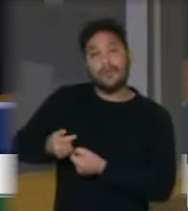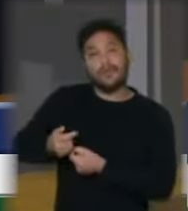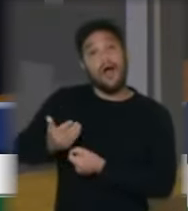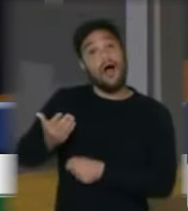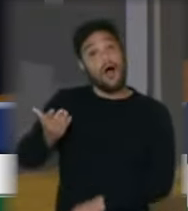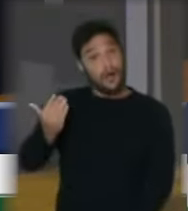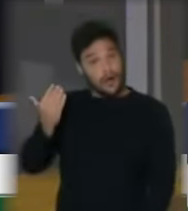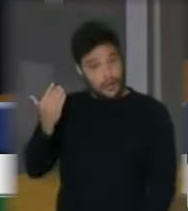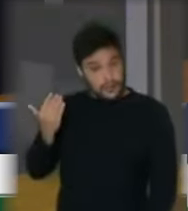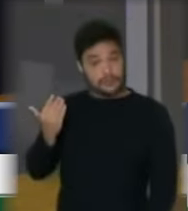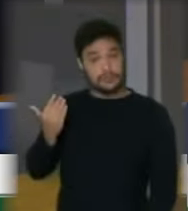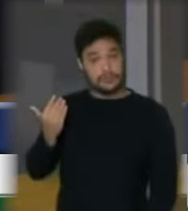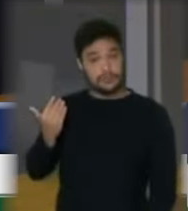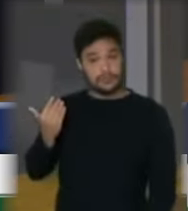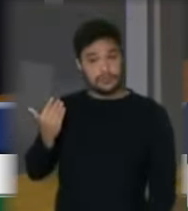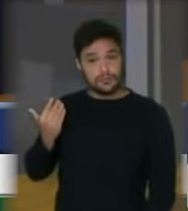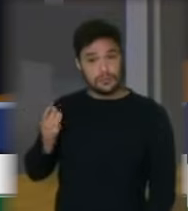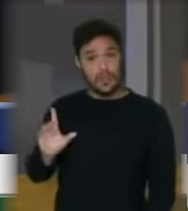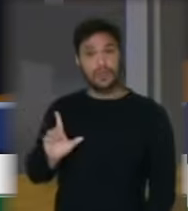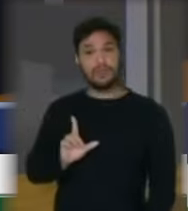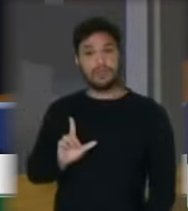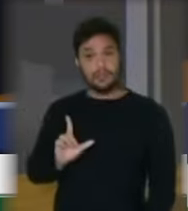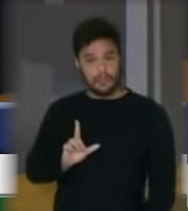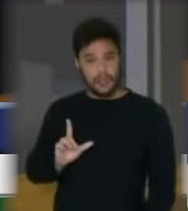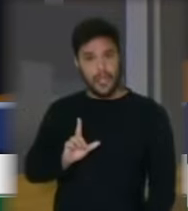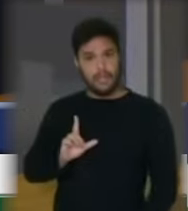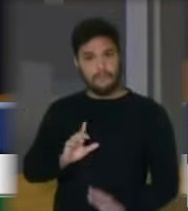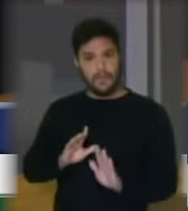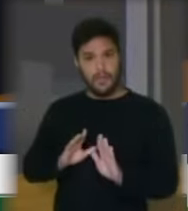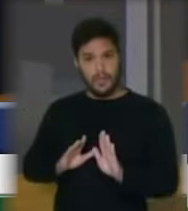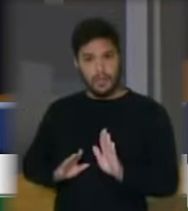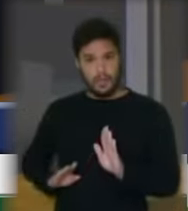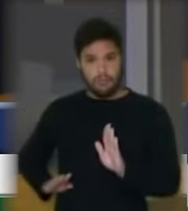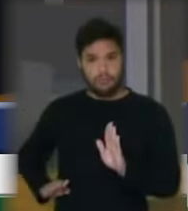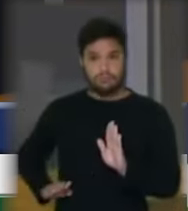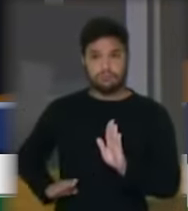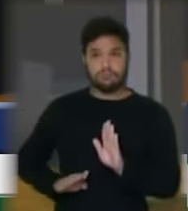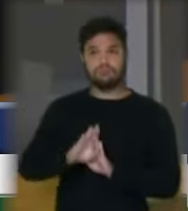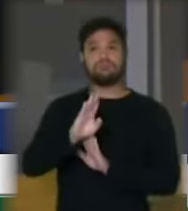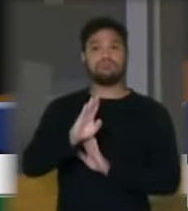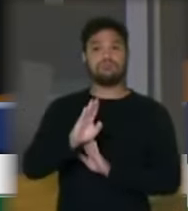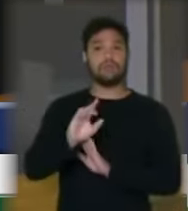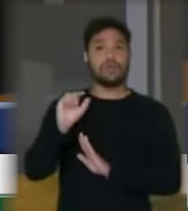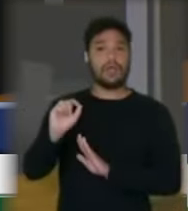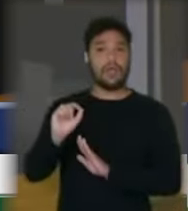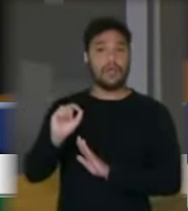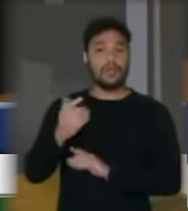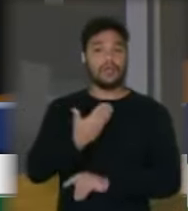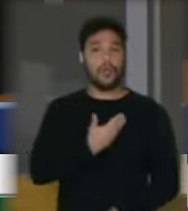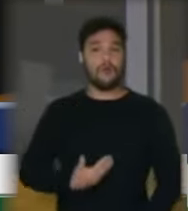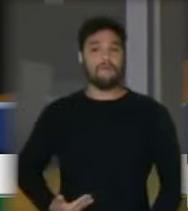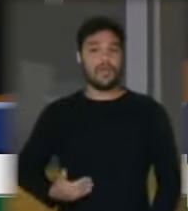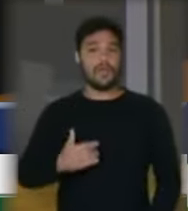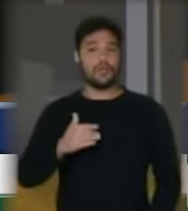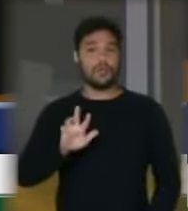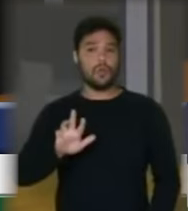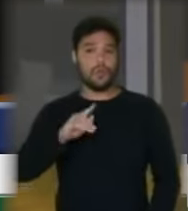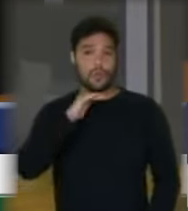atrás, teve um recorde, mais um recorde do governo Lula, do desgoverno Lula. Uma